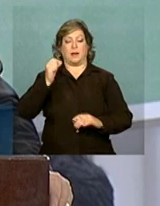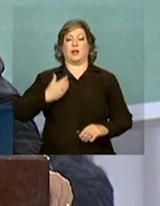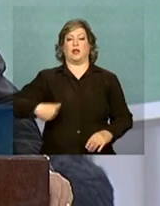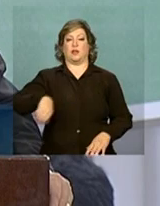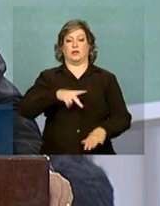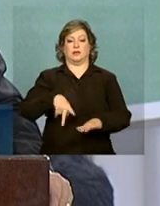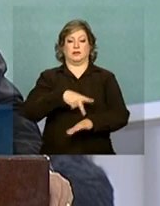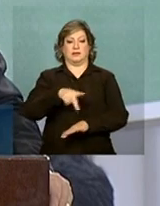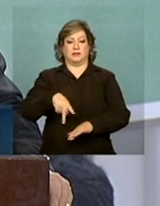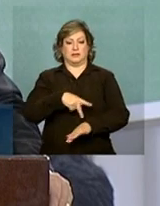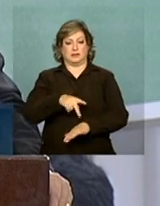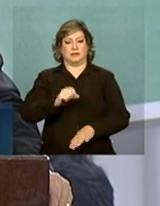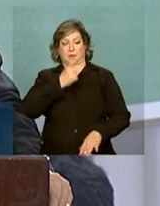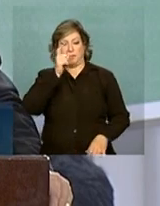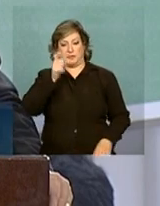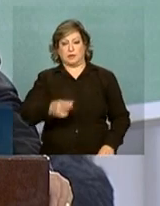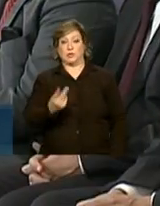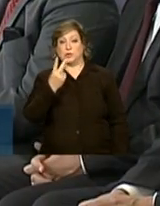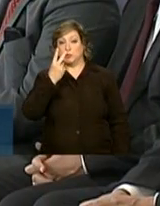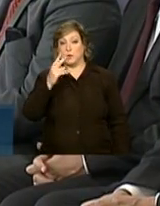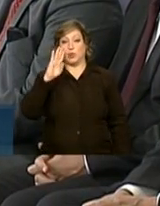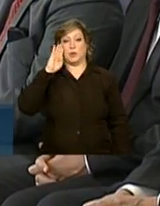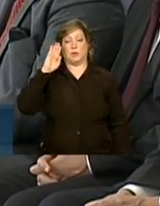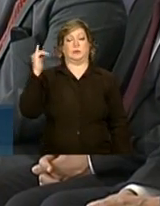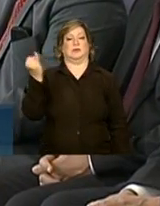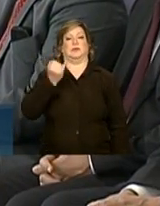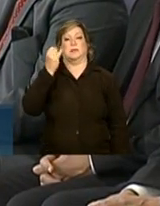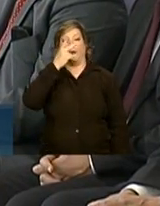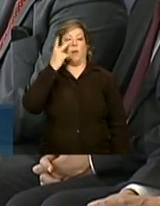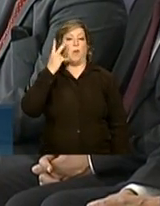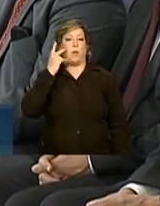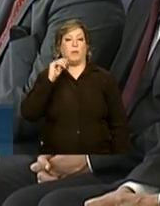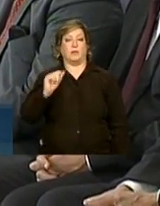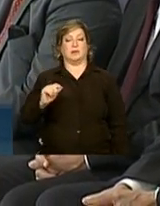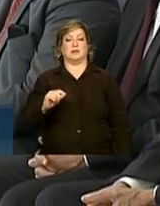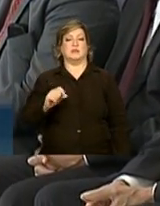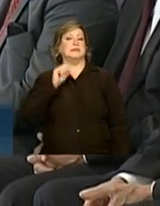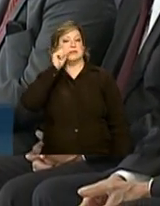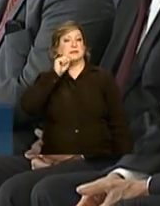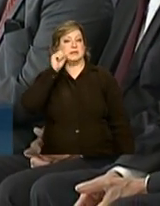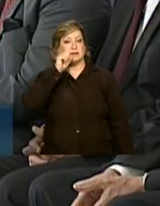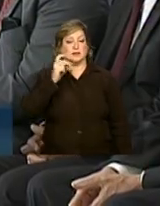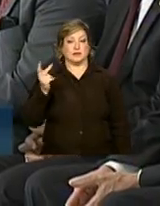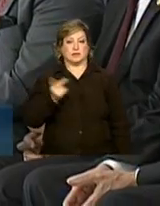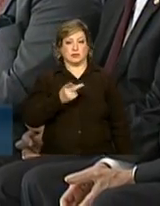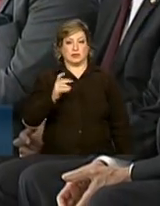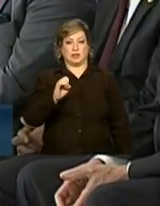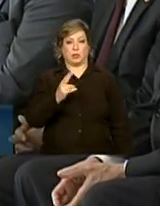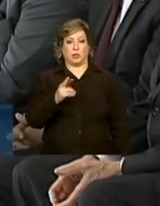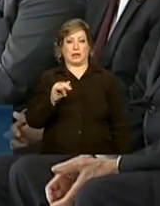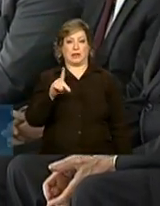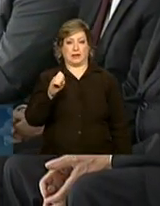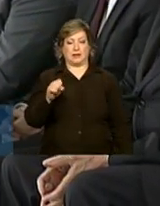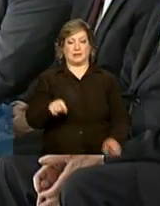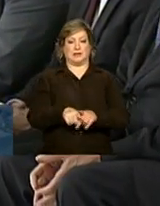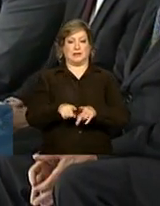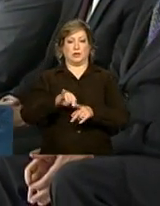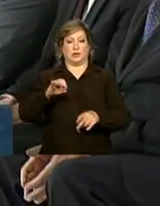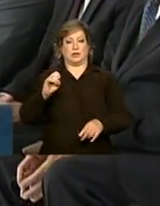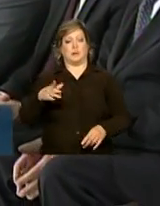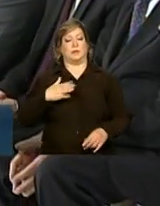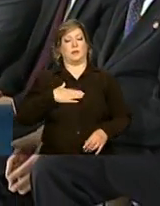nação, na pessoa de dois grandes brasileiros cearenses, senadores Eunício Oliveira e senador José Pimentel, do meu